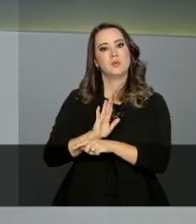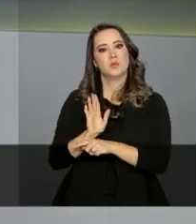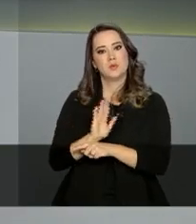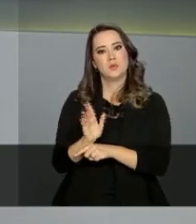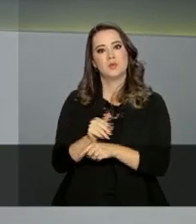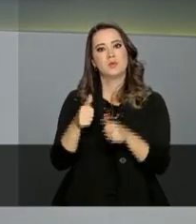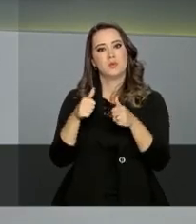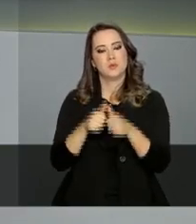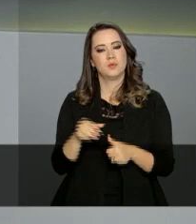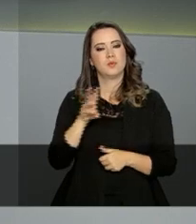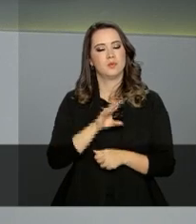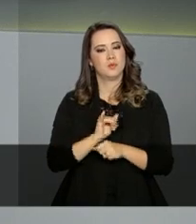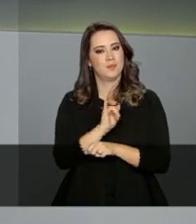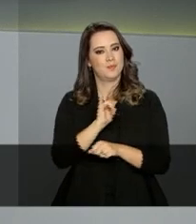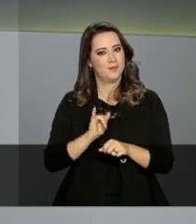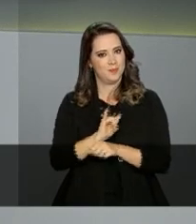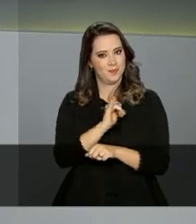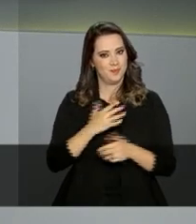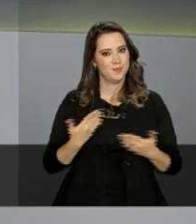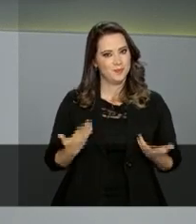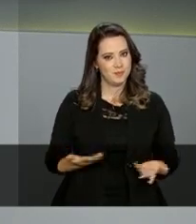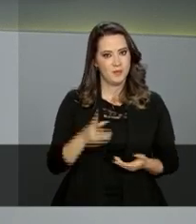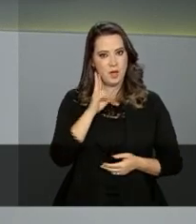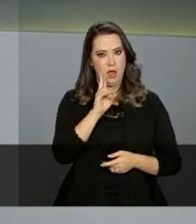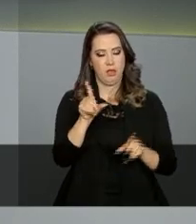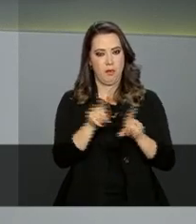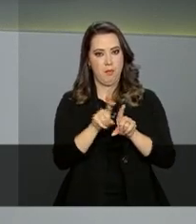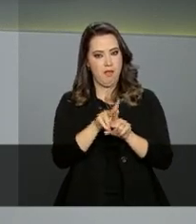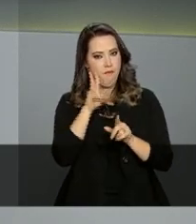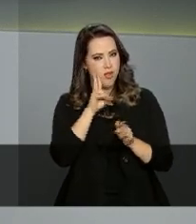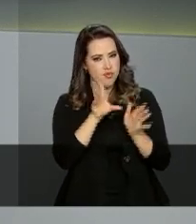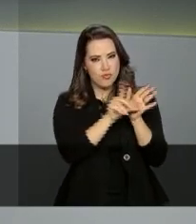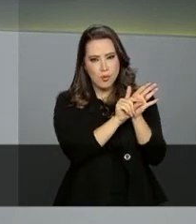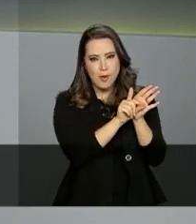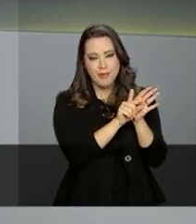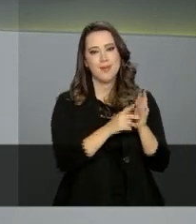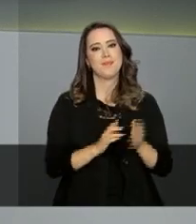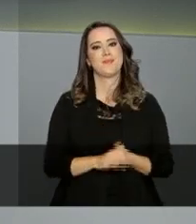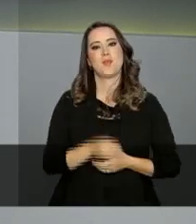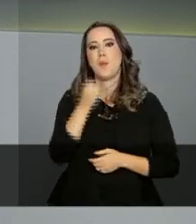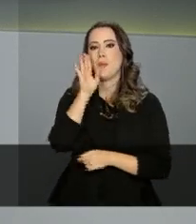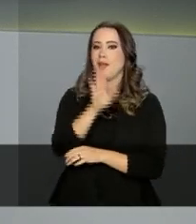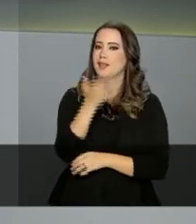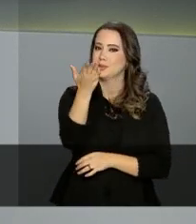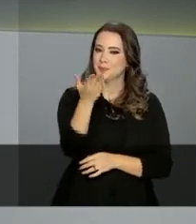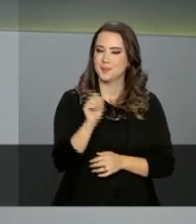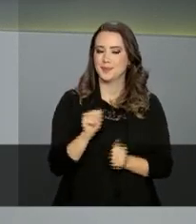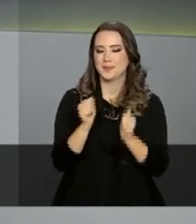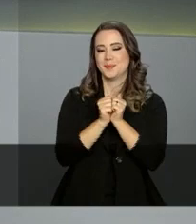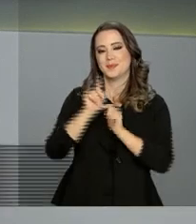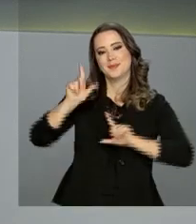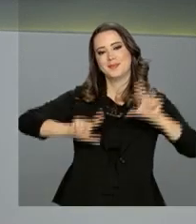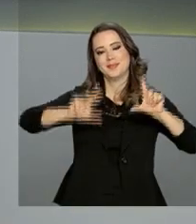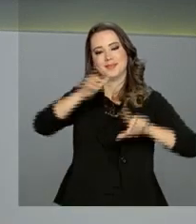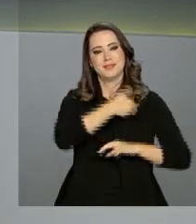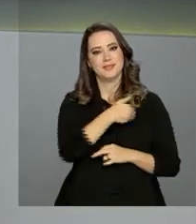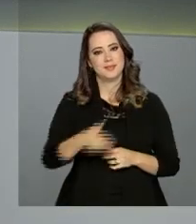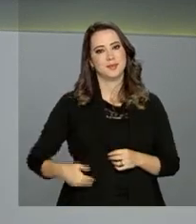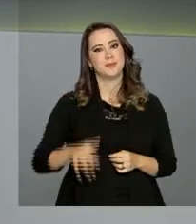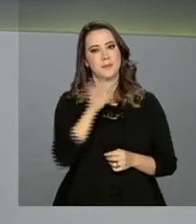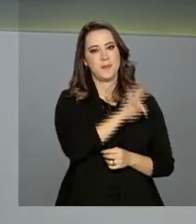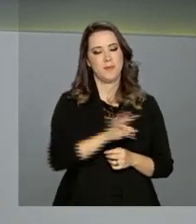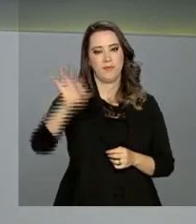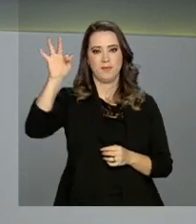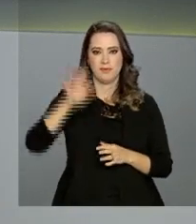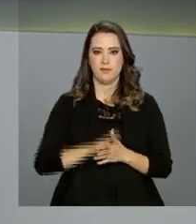estão disponíveis em nosso canal no youtube acesse também o nosso perfil no twitter uma boa tarde pra você continue com a gente aqui na